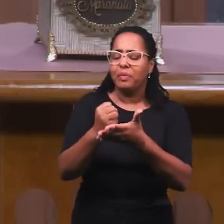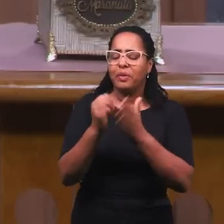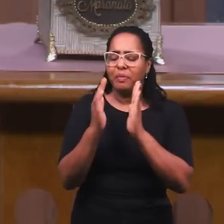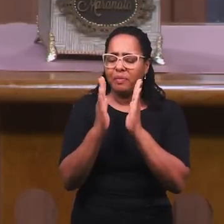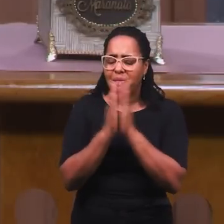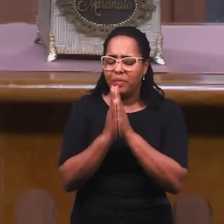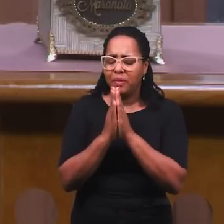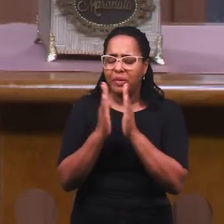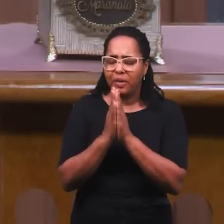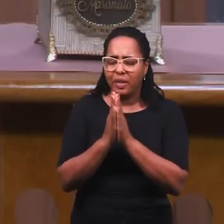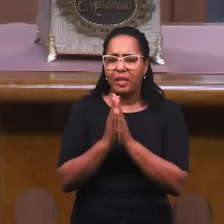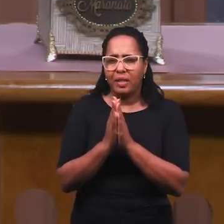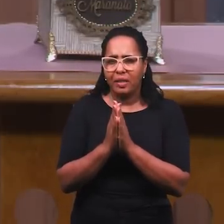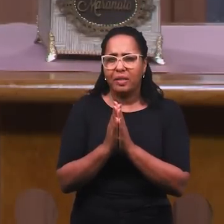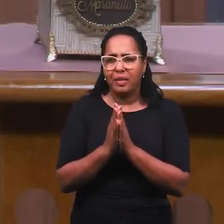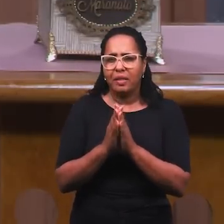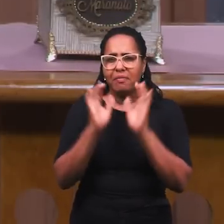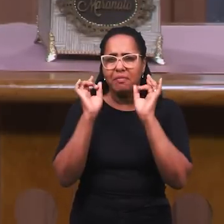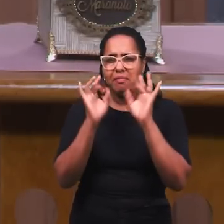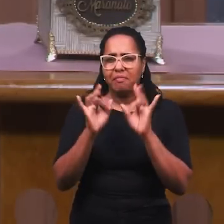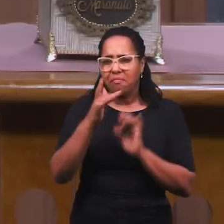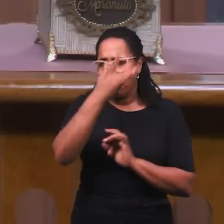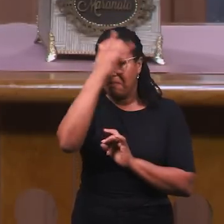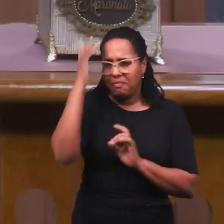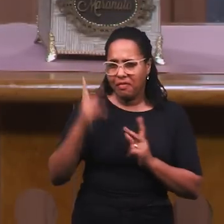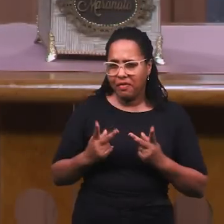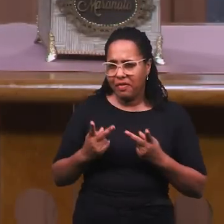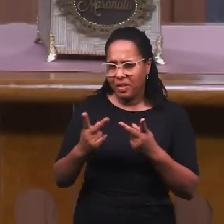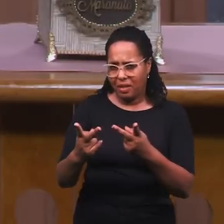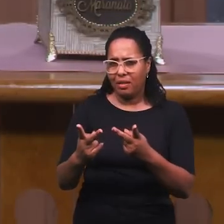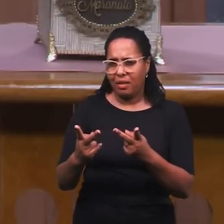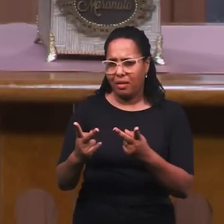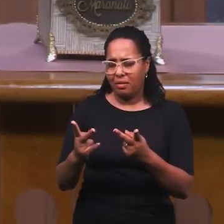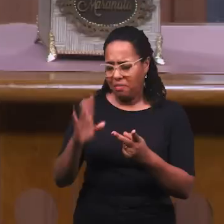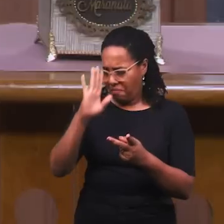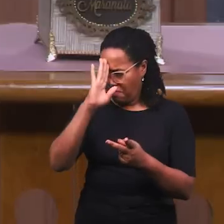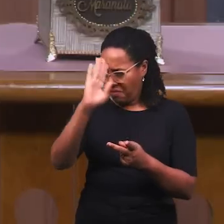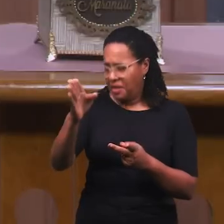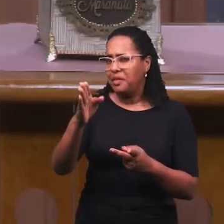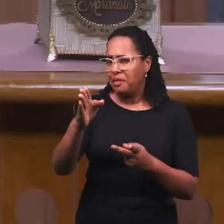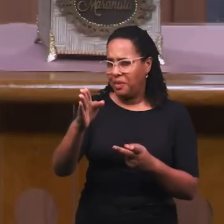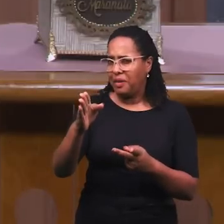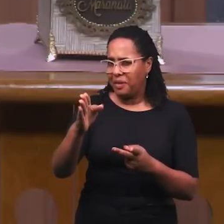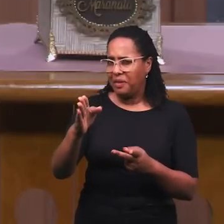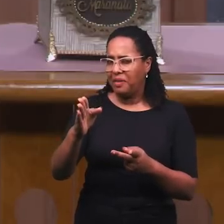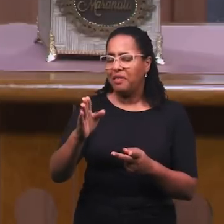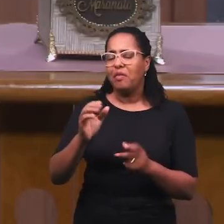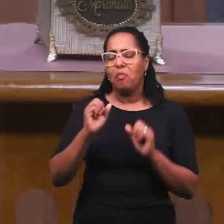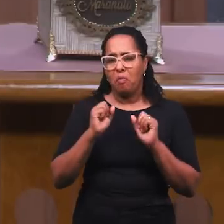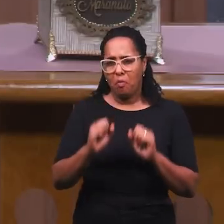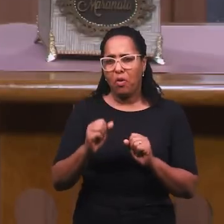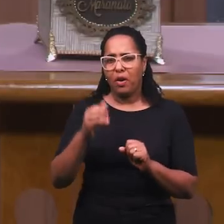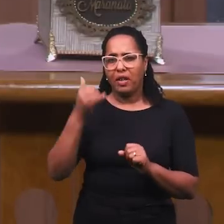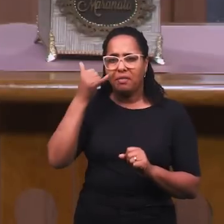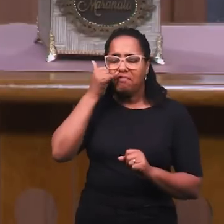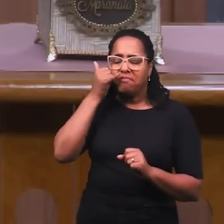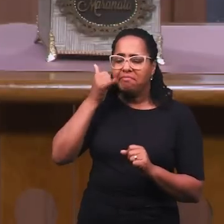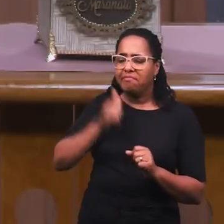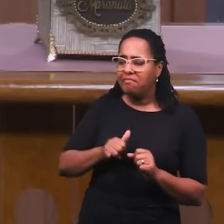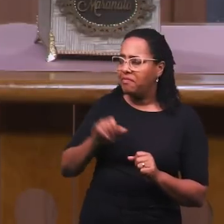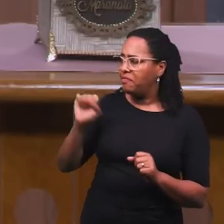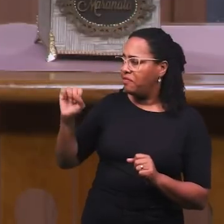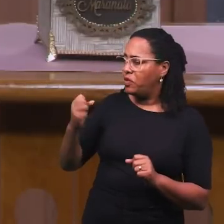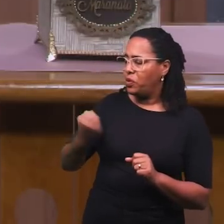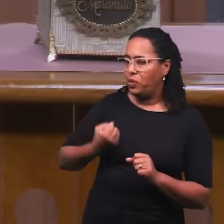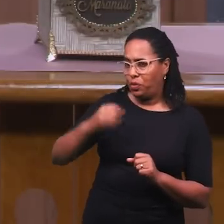uma assistência, uma oração, de maneira especial o visitante, é para ele essa assistência. Você pode ligar